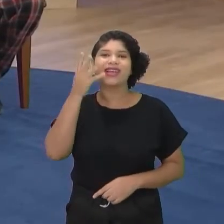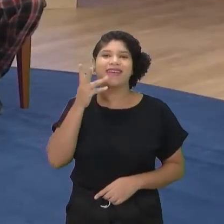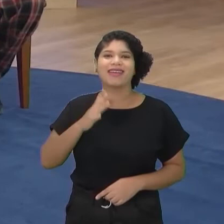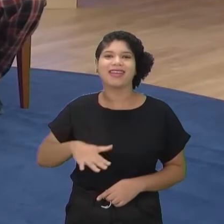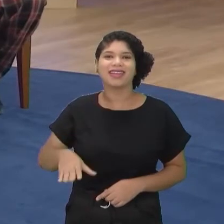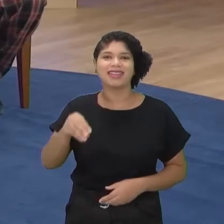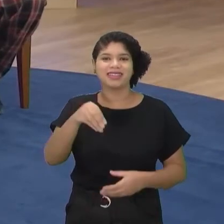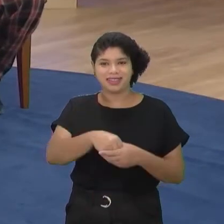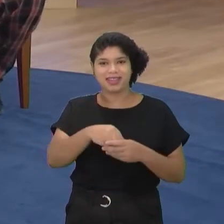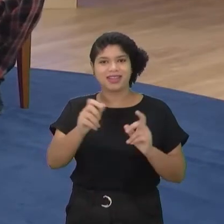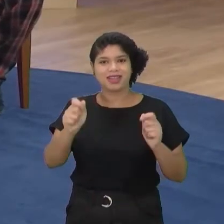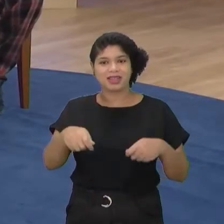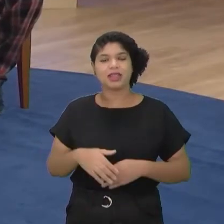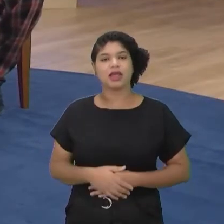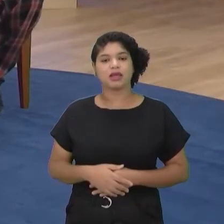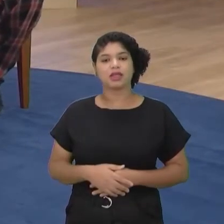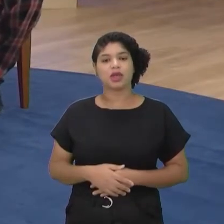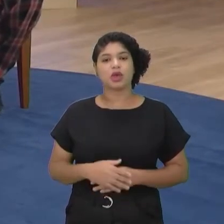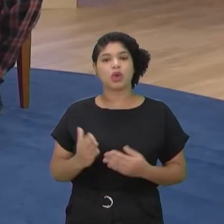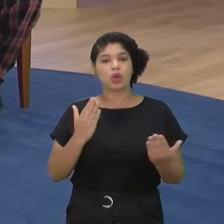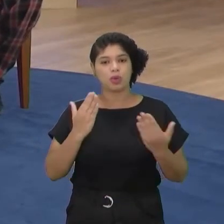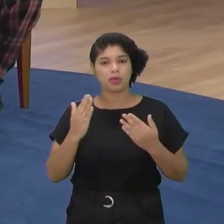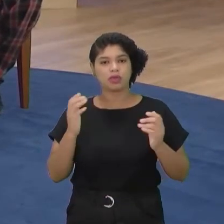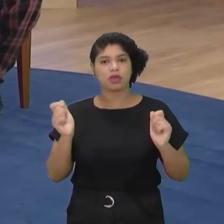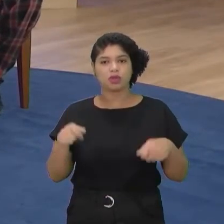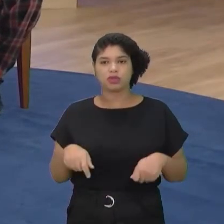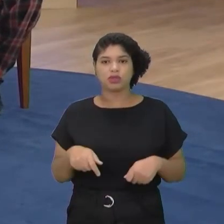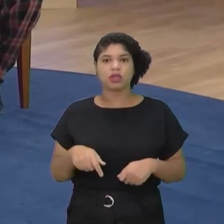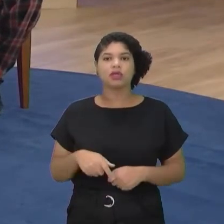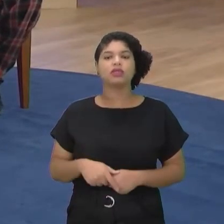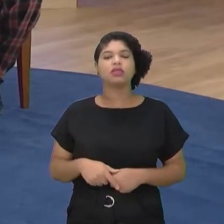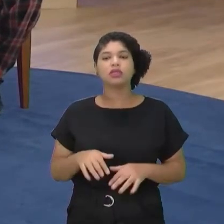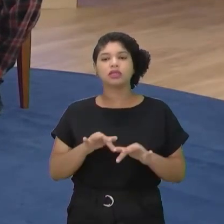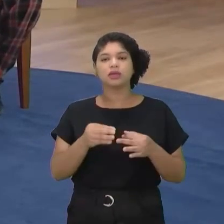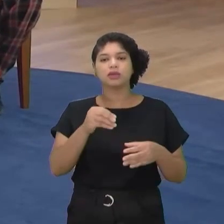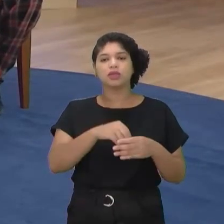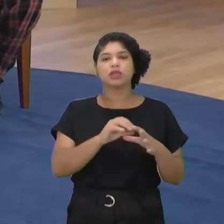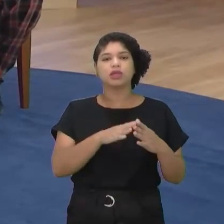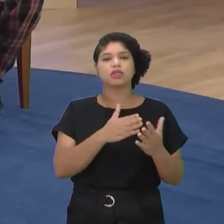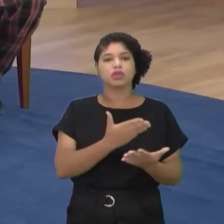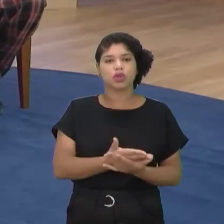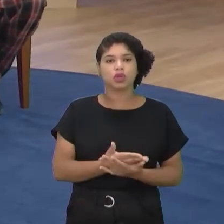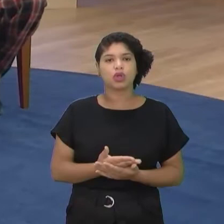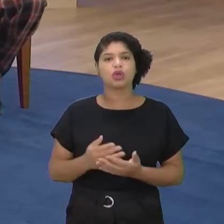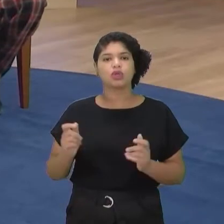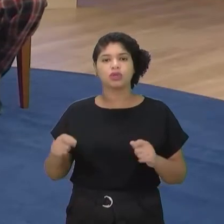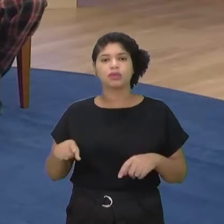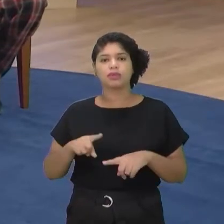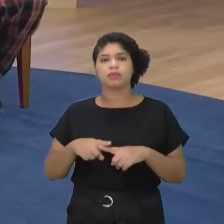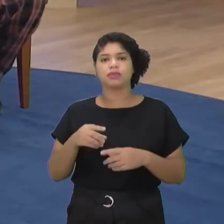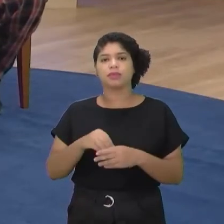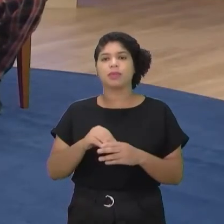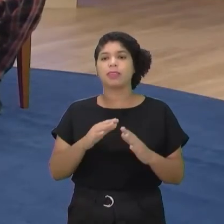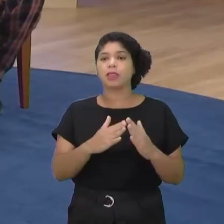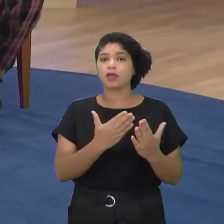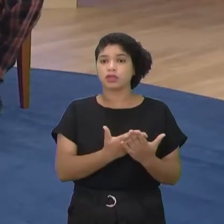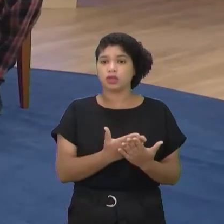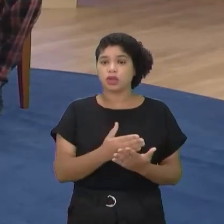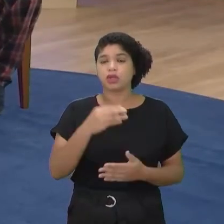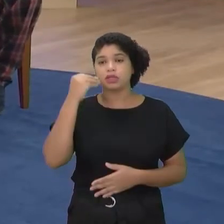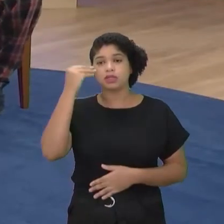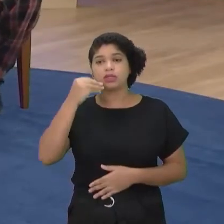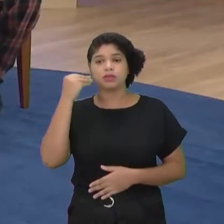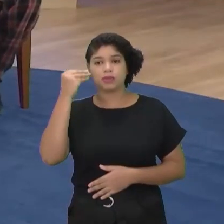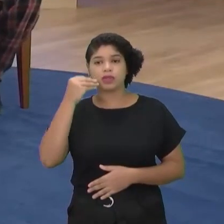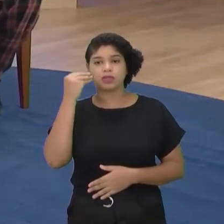escola, então fazendo um paralelo, talvez muito forçado, talvez não, Mas a escola é um lugar que as pessoas